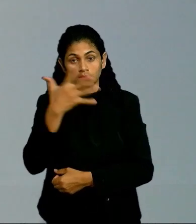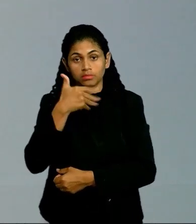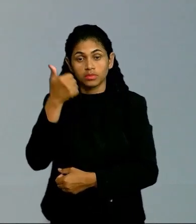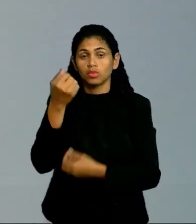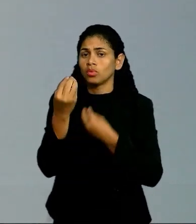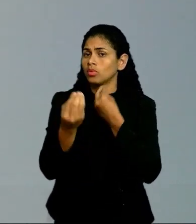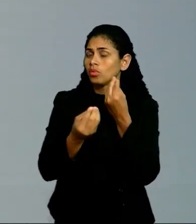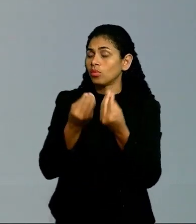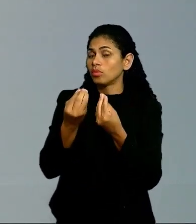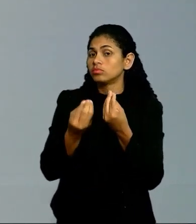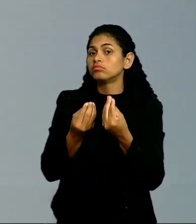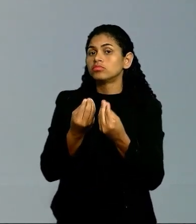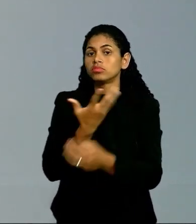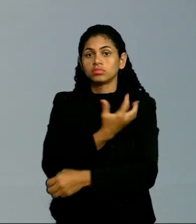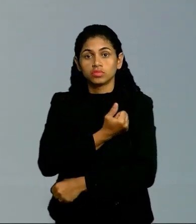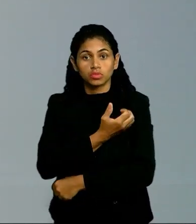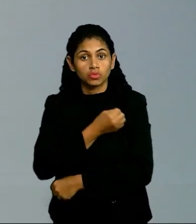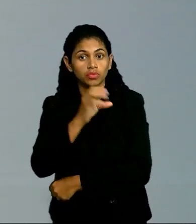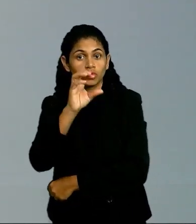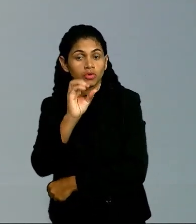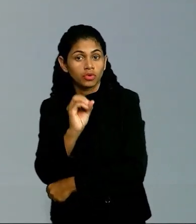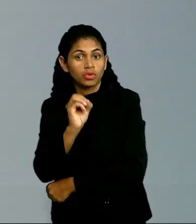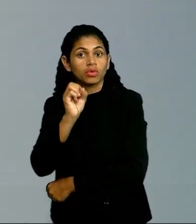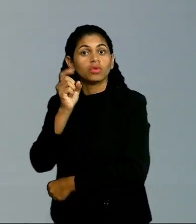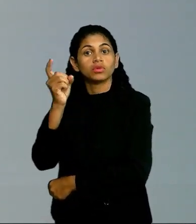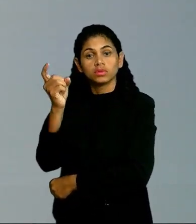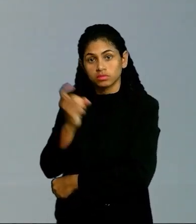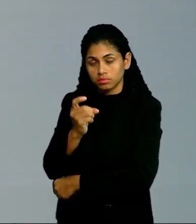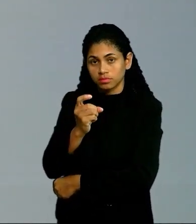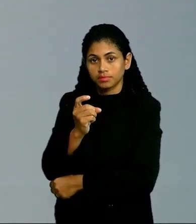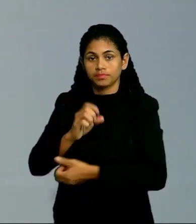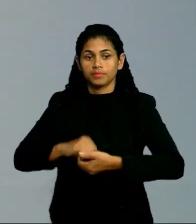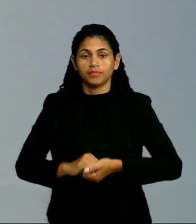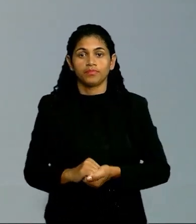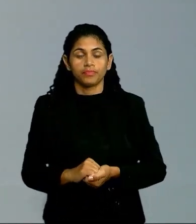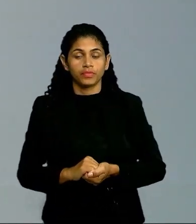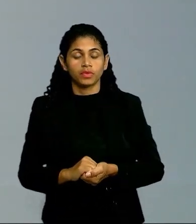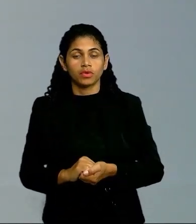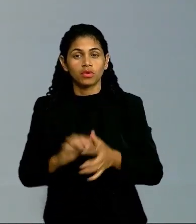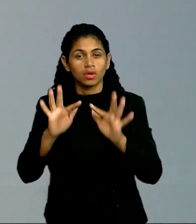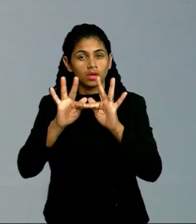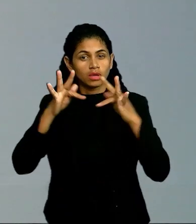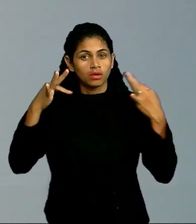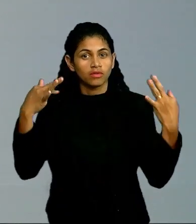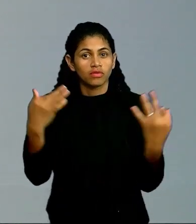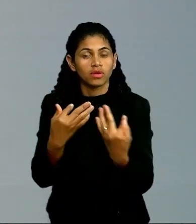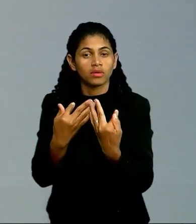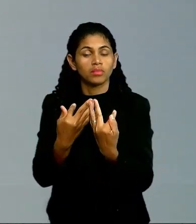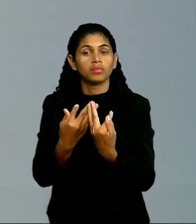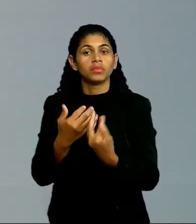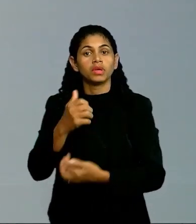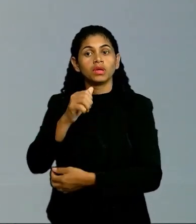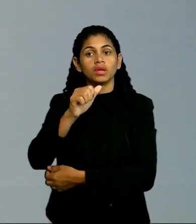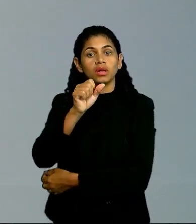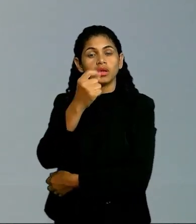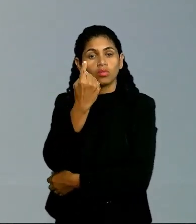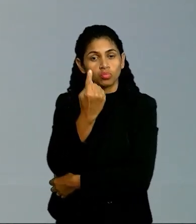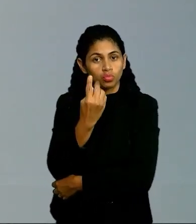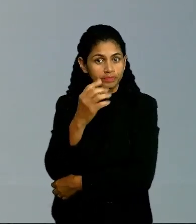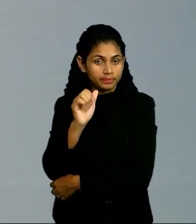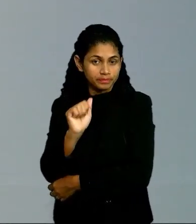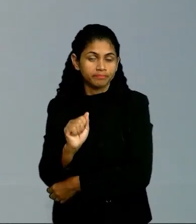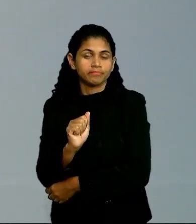sobre o que é esse número de oxidação. Então, para os elementos da família 1A, que são os metais alcalinos, onde eu tenho